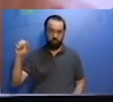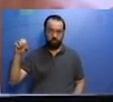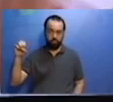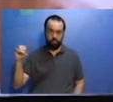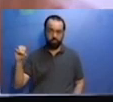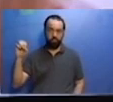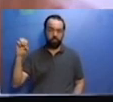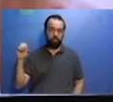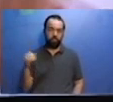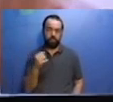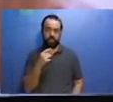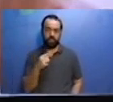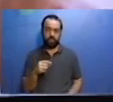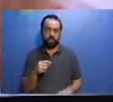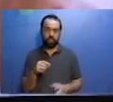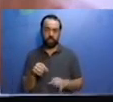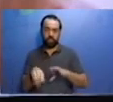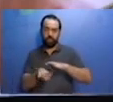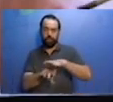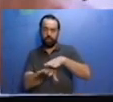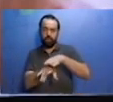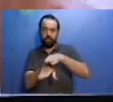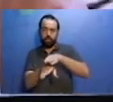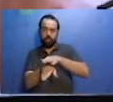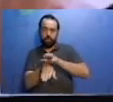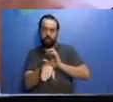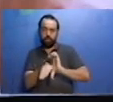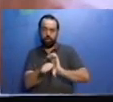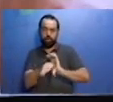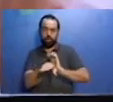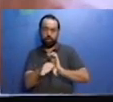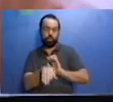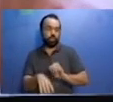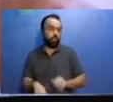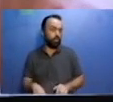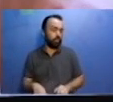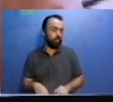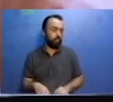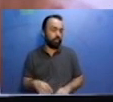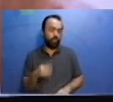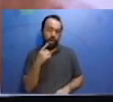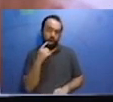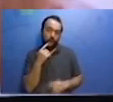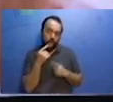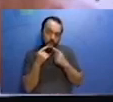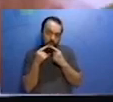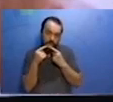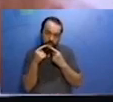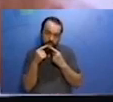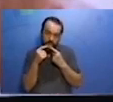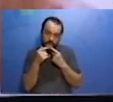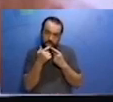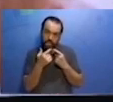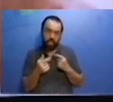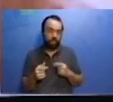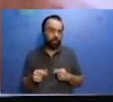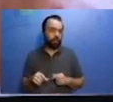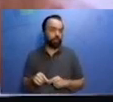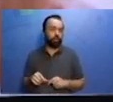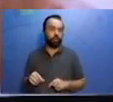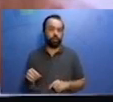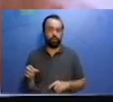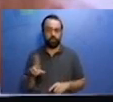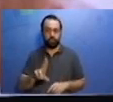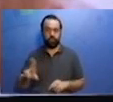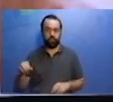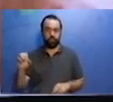e essas feridas no canto da boca, que é popularmente chamada de sapinho. Lógico, tem outras doenças que podem